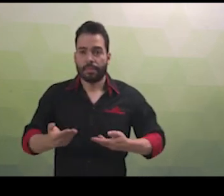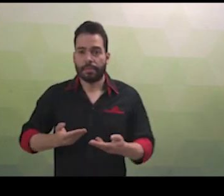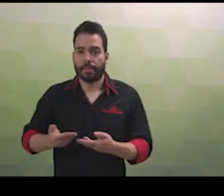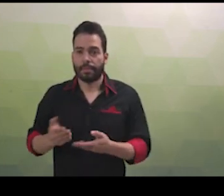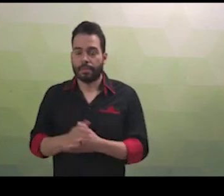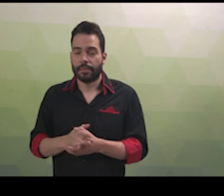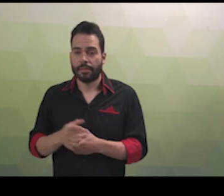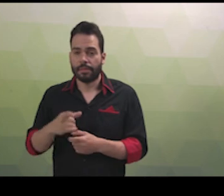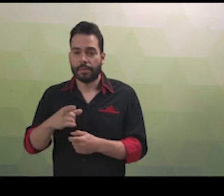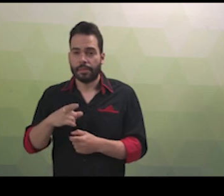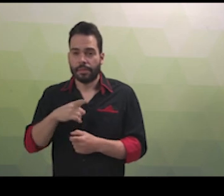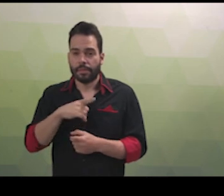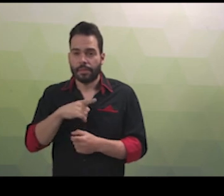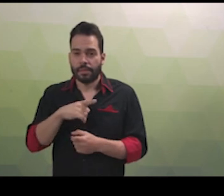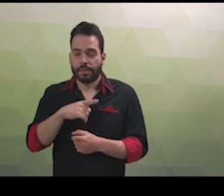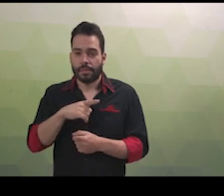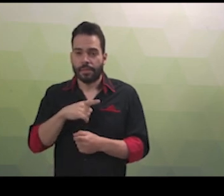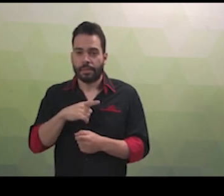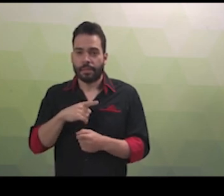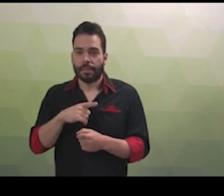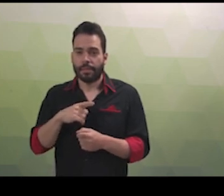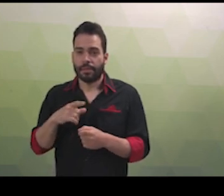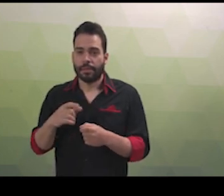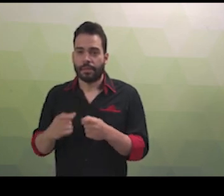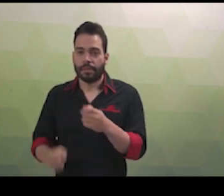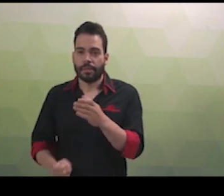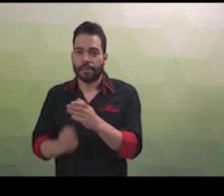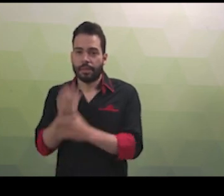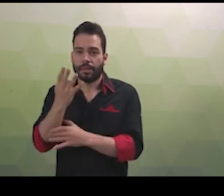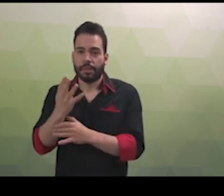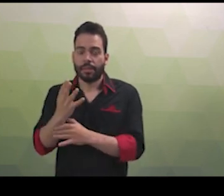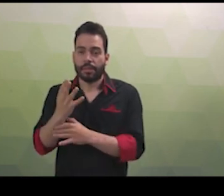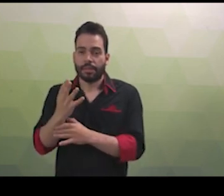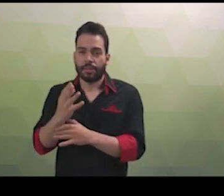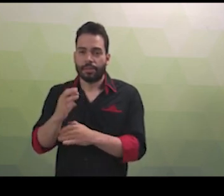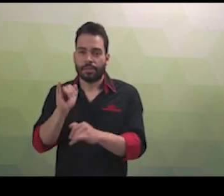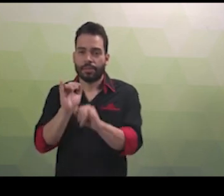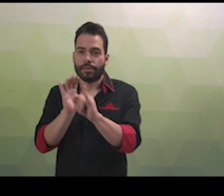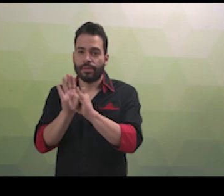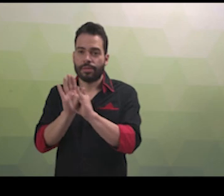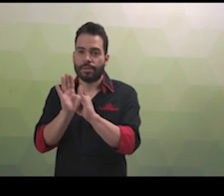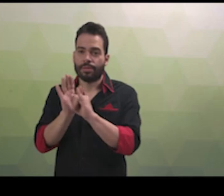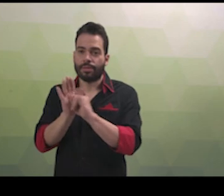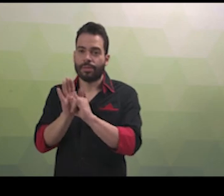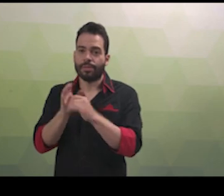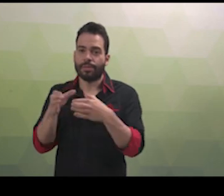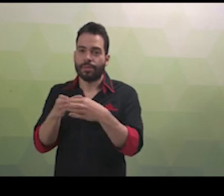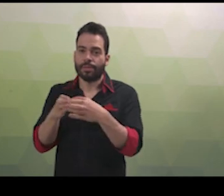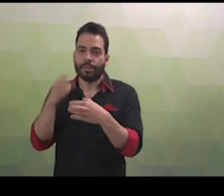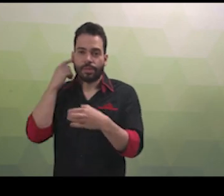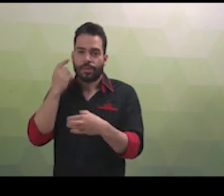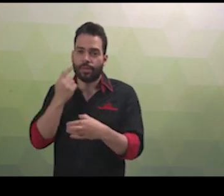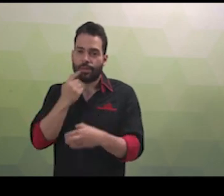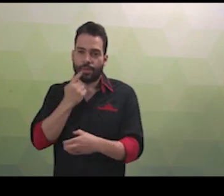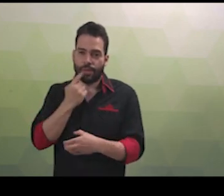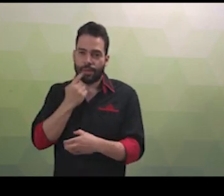sociais estabeleceu um campo de relacionamentos no qual seus participantes construíram uma nova identidade coletiva,